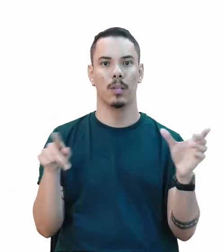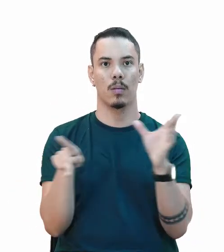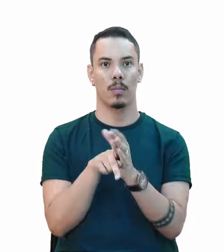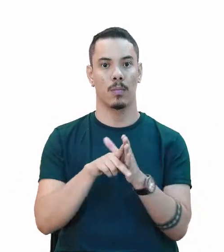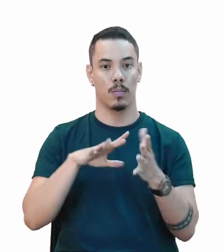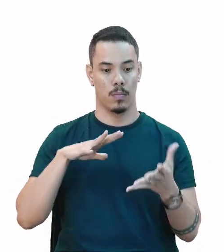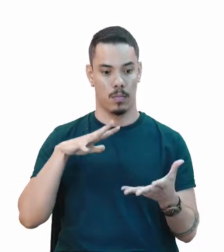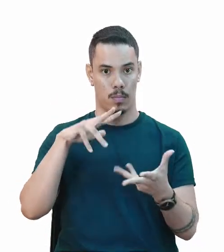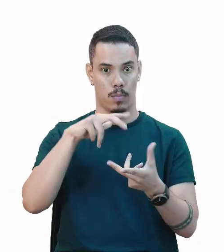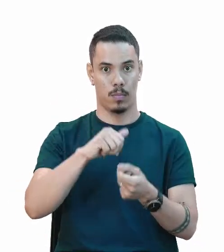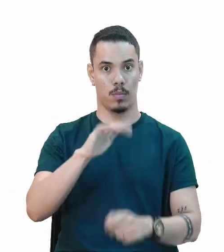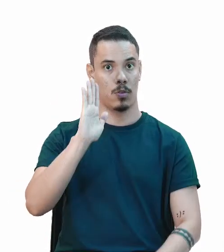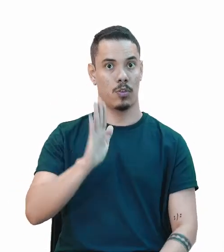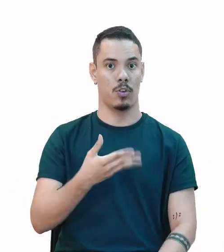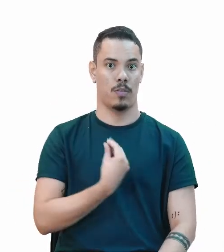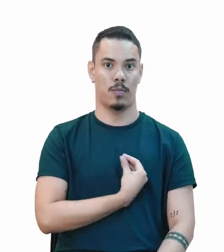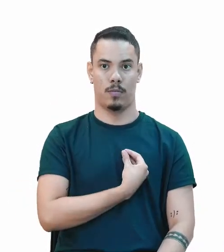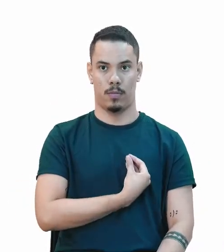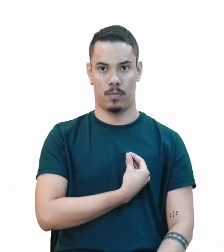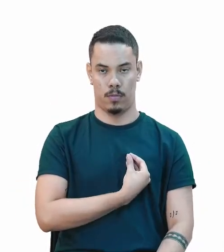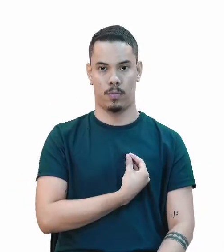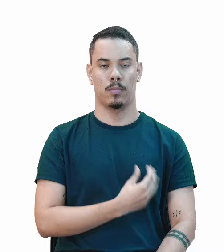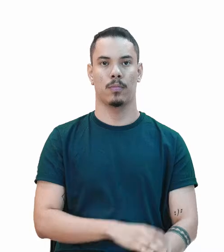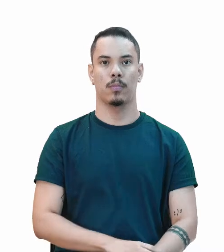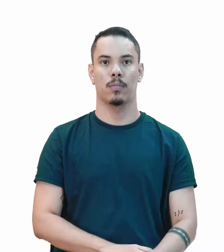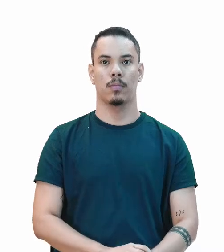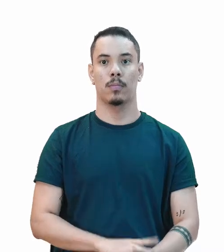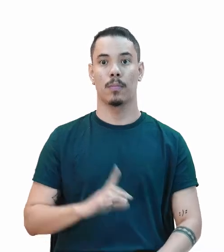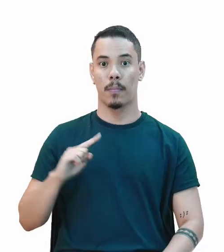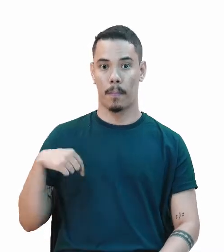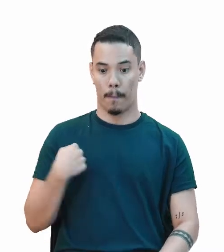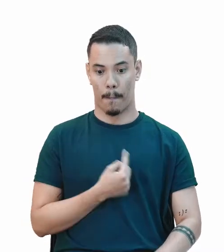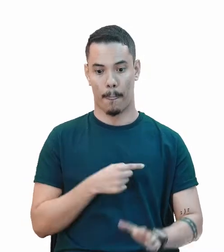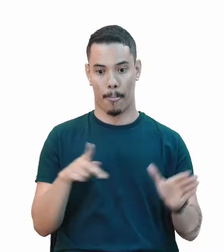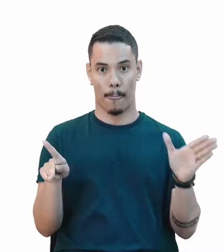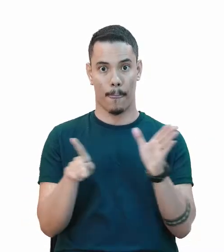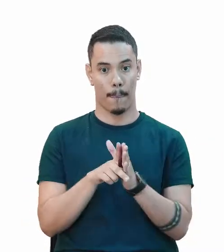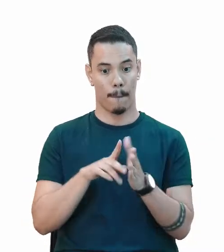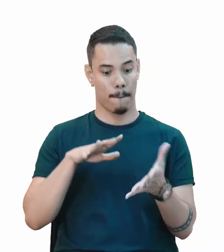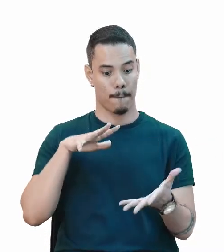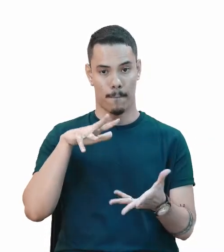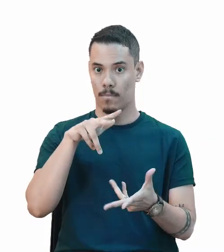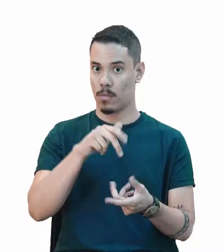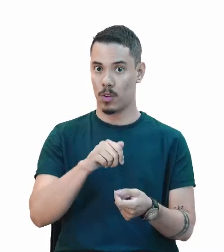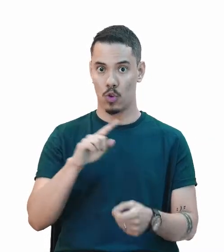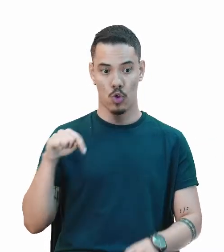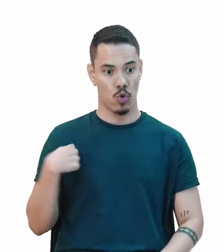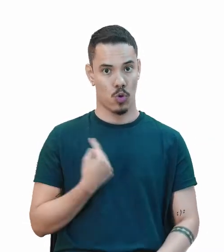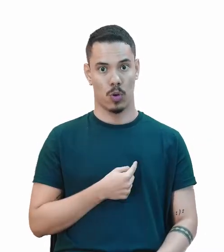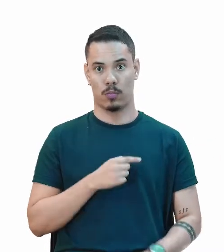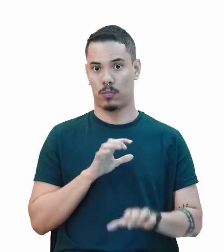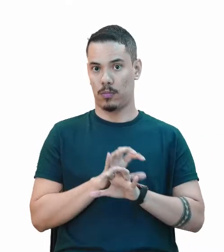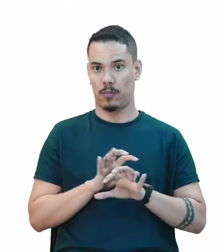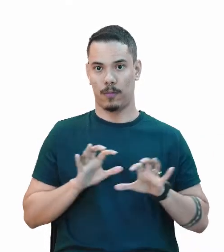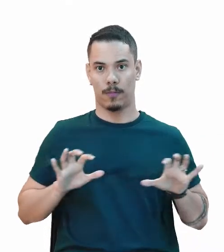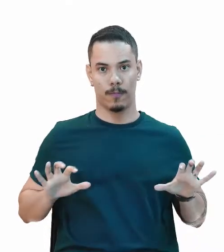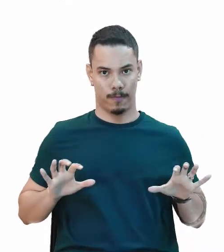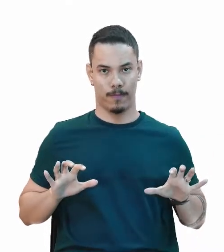mundo em que o homem vive. Ou seja, nós pertencemos a este mundo, nós somos este mundo.